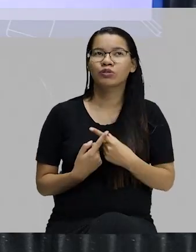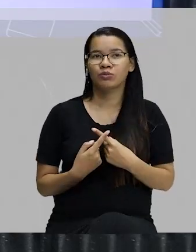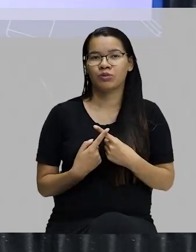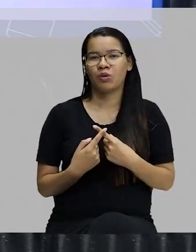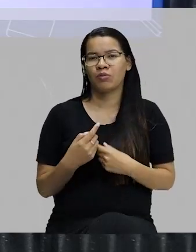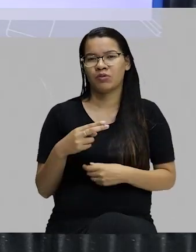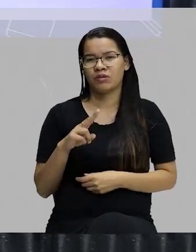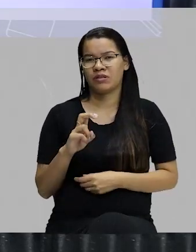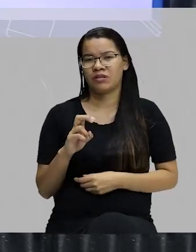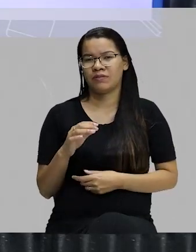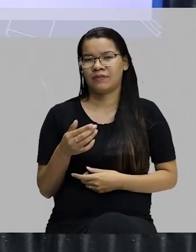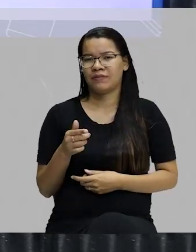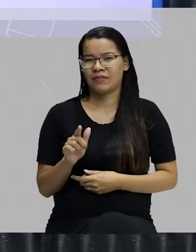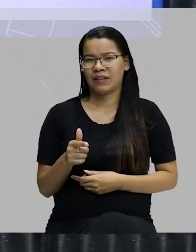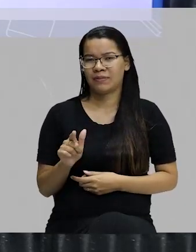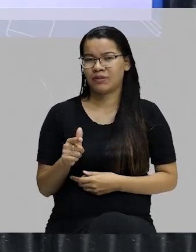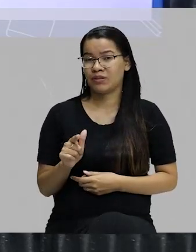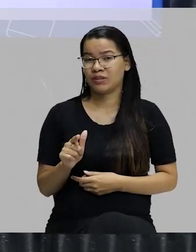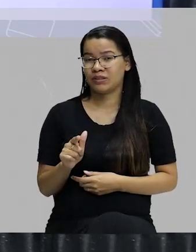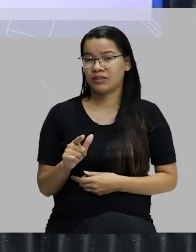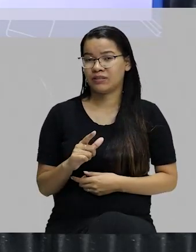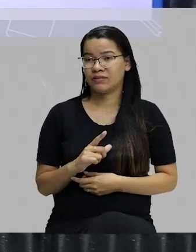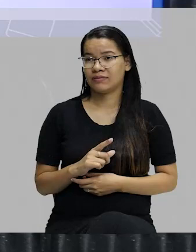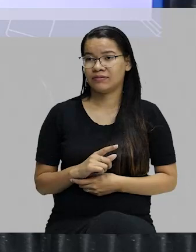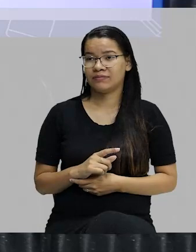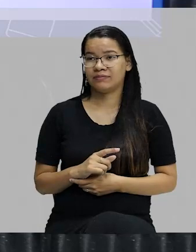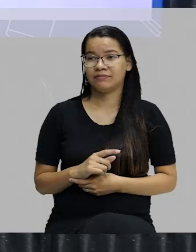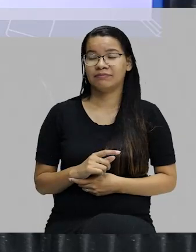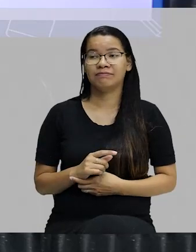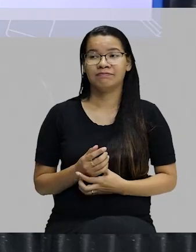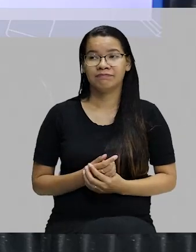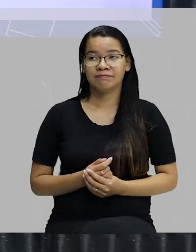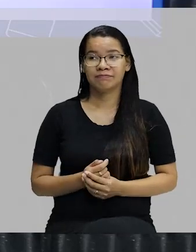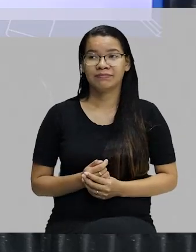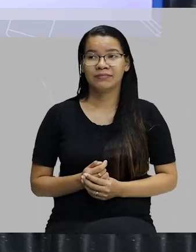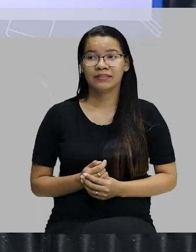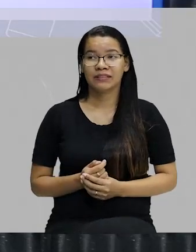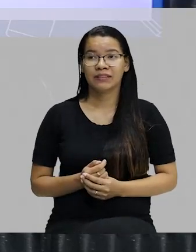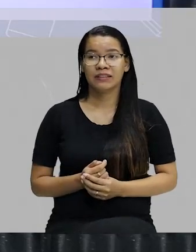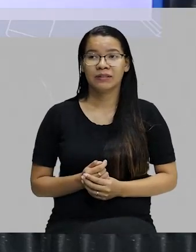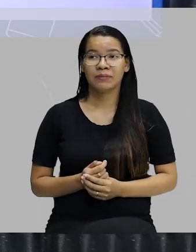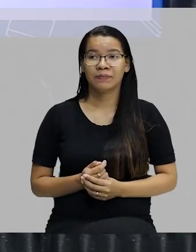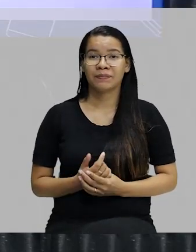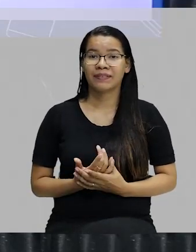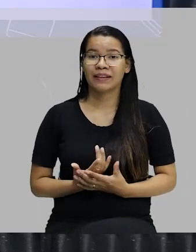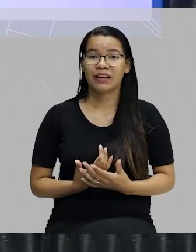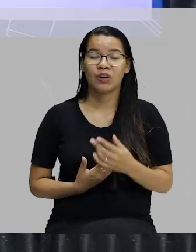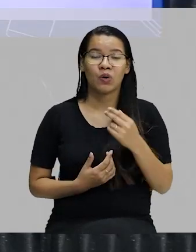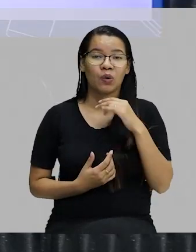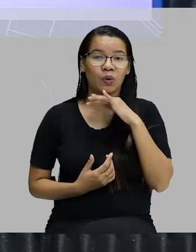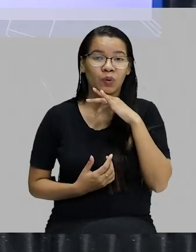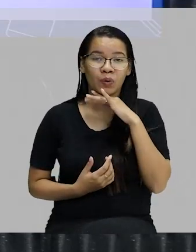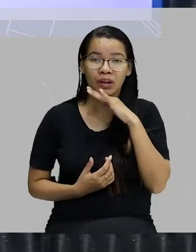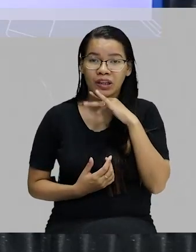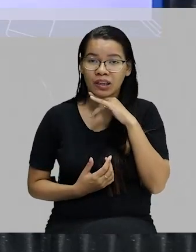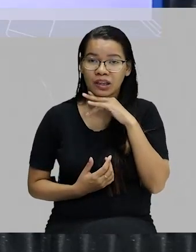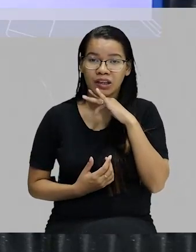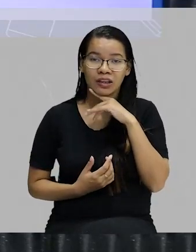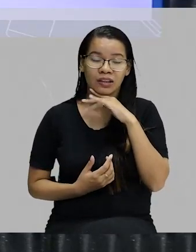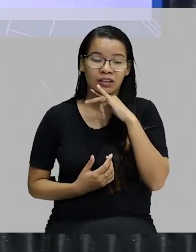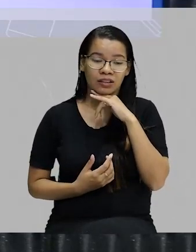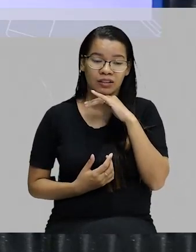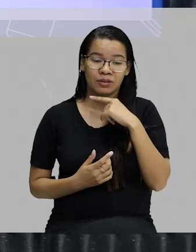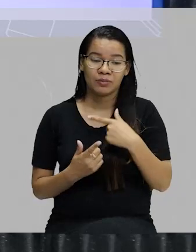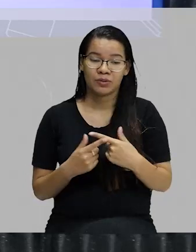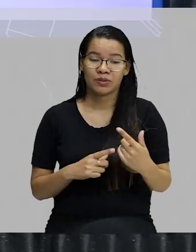padrão está se repetindo? Do 10 para o 2, não somou nem 8, nem multiplicou por 5. E pior ficou aqui, ó, porque eu tenho, né,